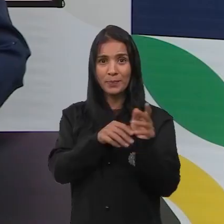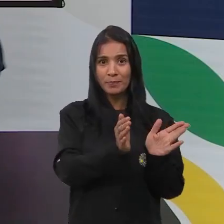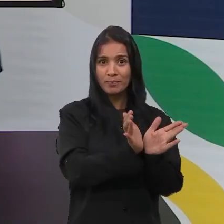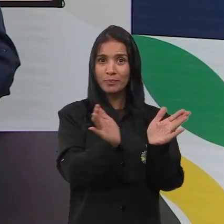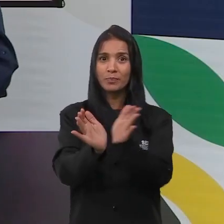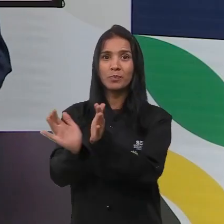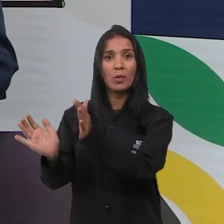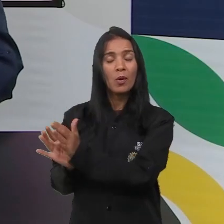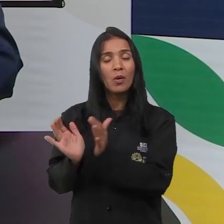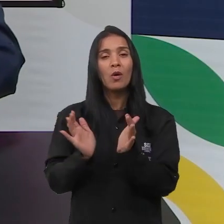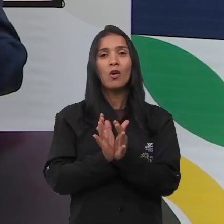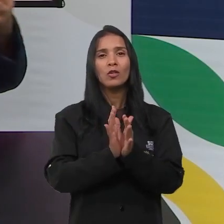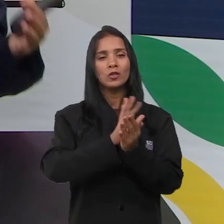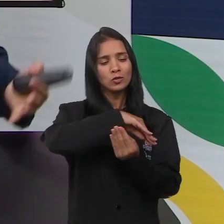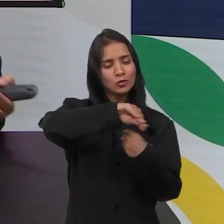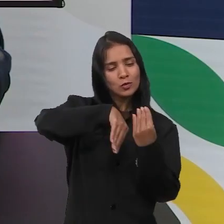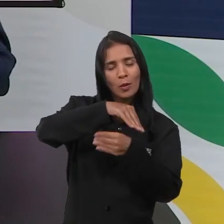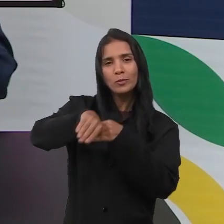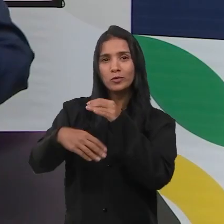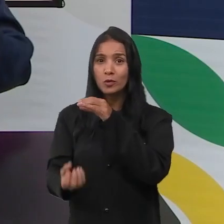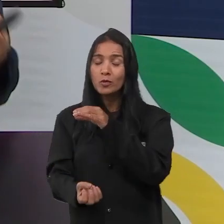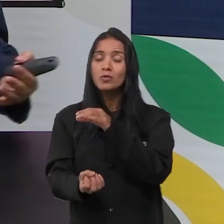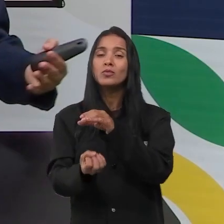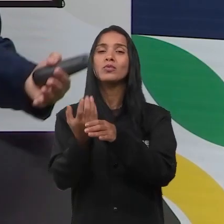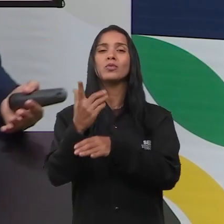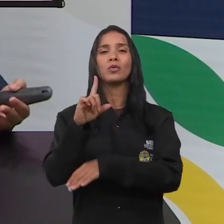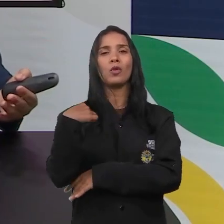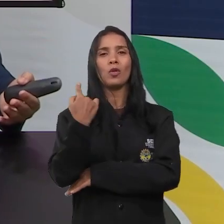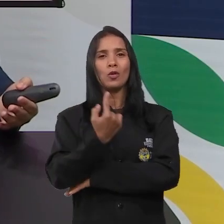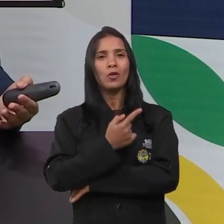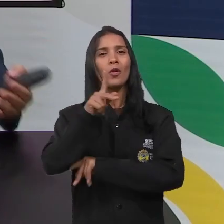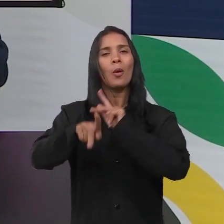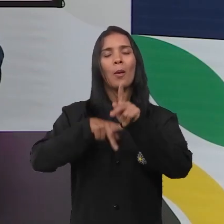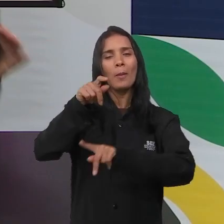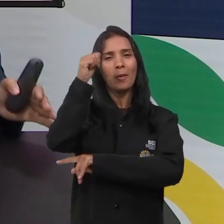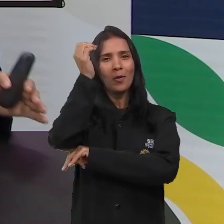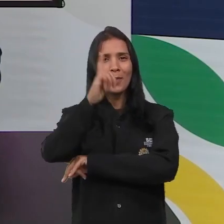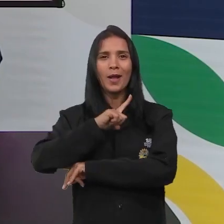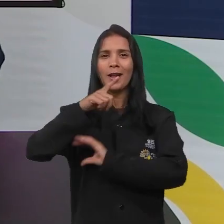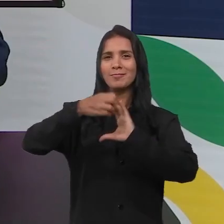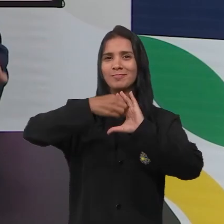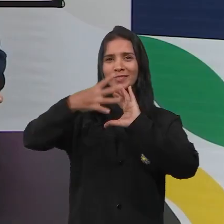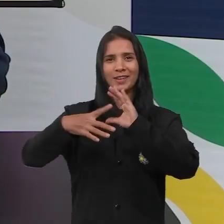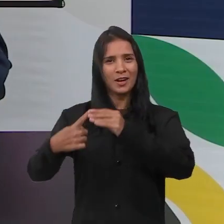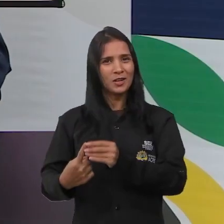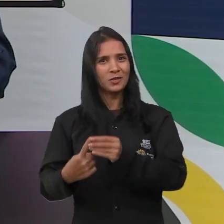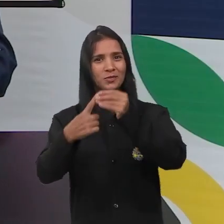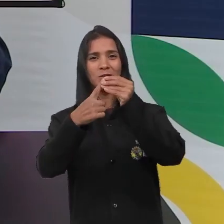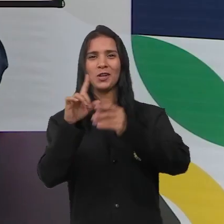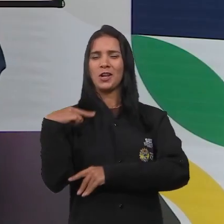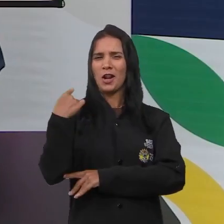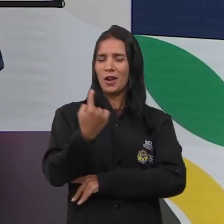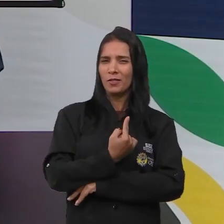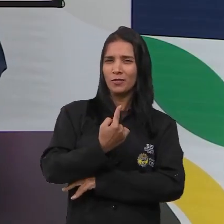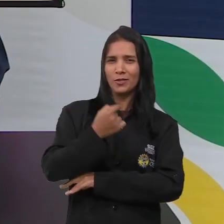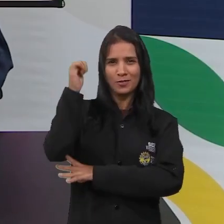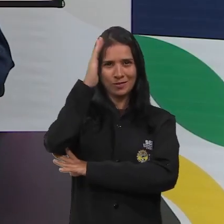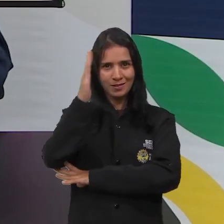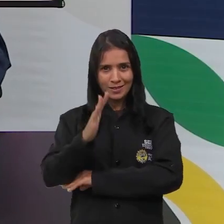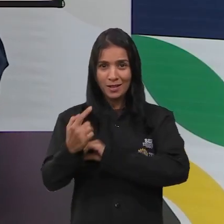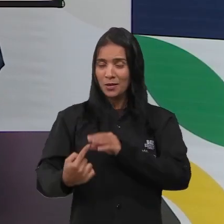uma população extremamente característica, que é o povo brasileiro. Não tem igual. Como brasileiro, não tem